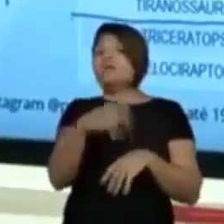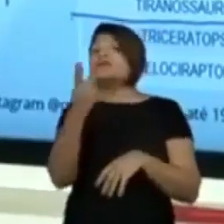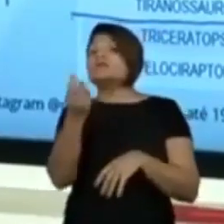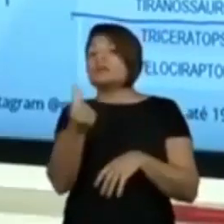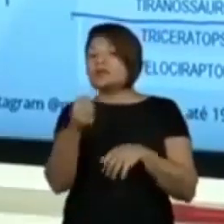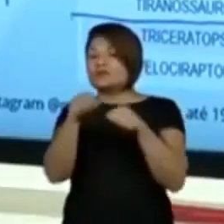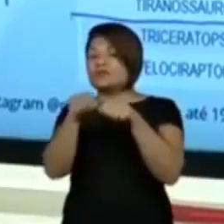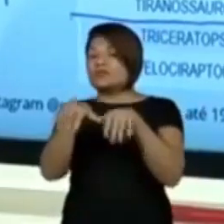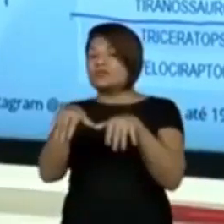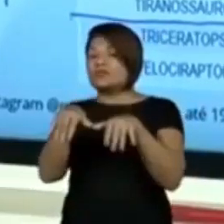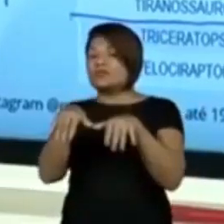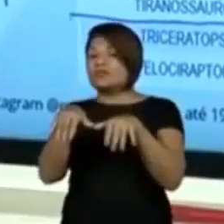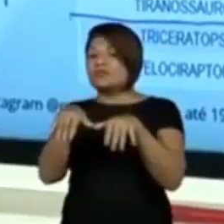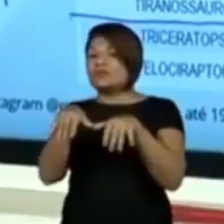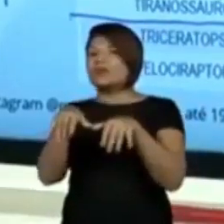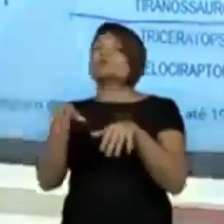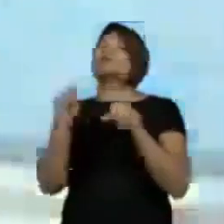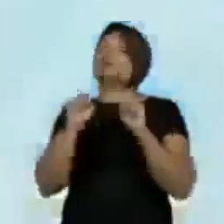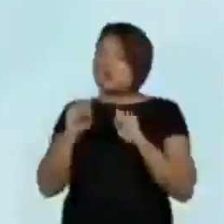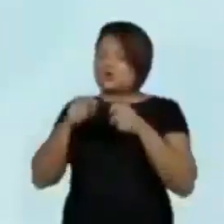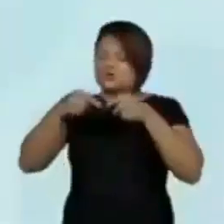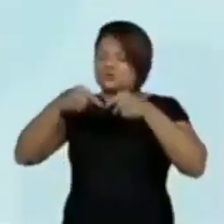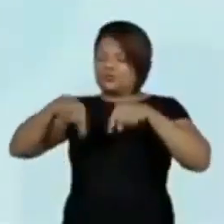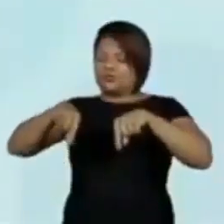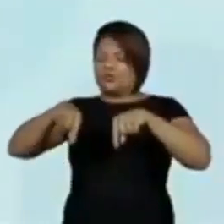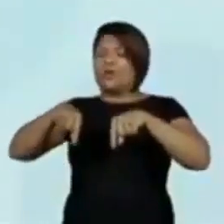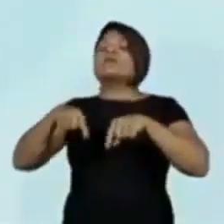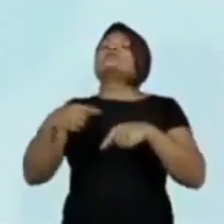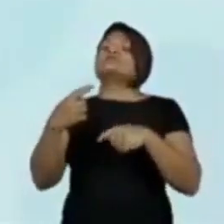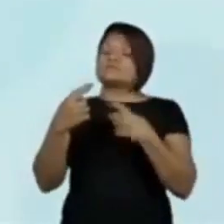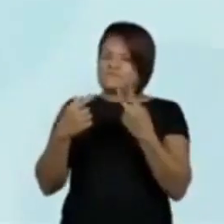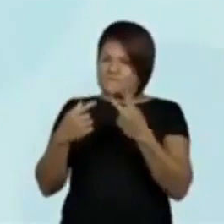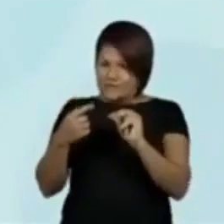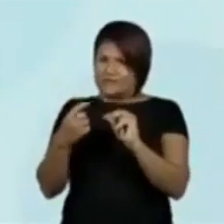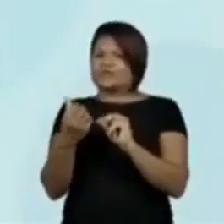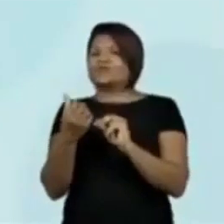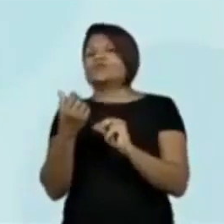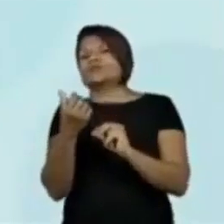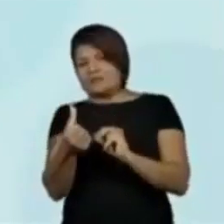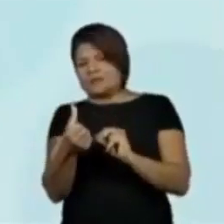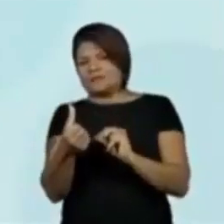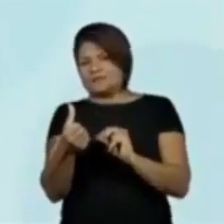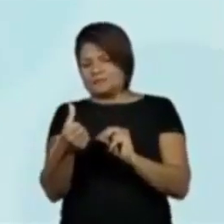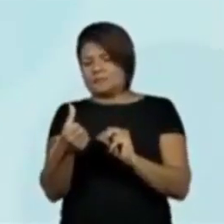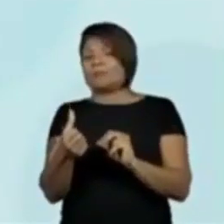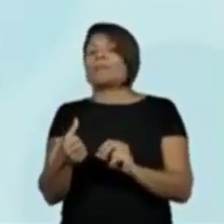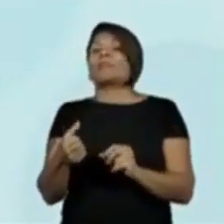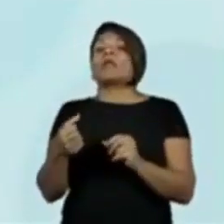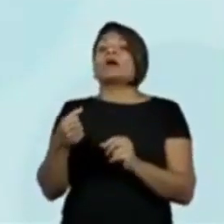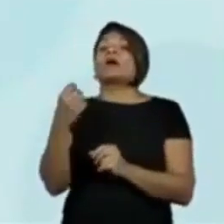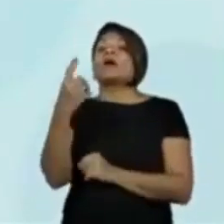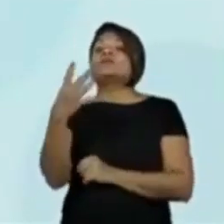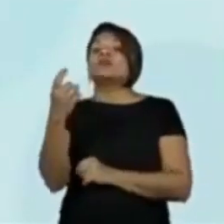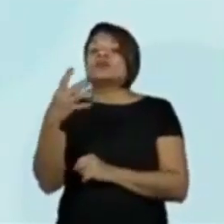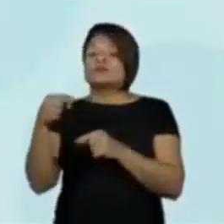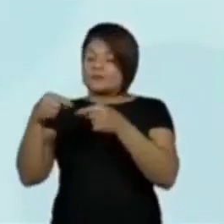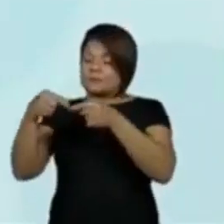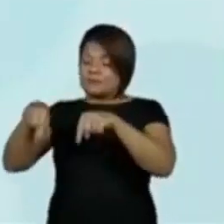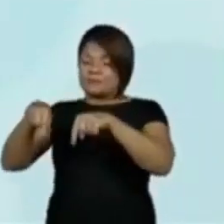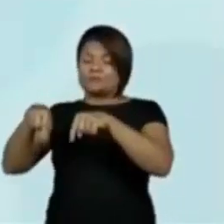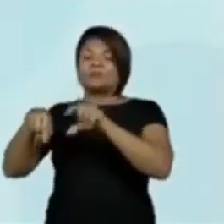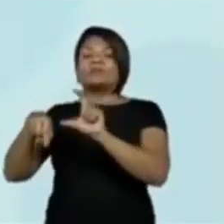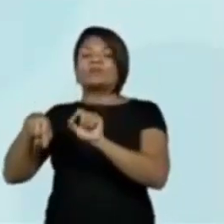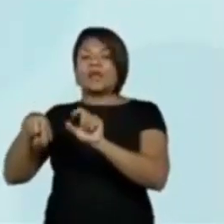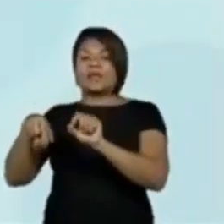26, ele pode ser decomposto em 20 mais 6. 14, 10